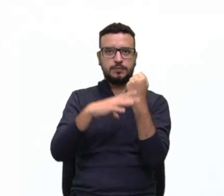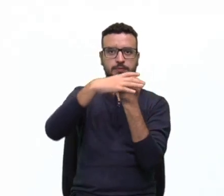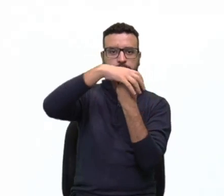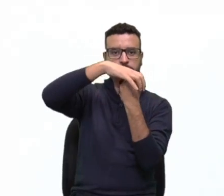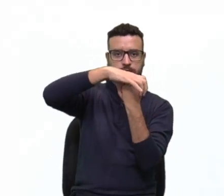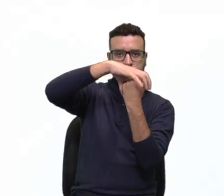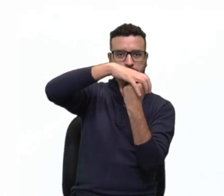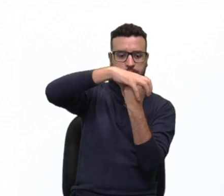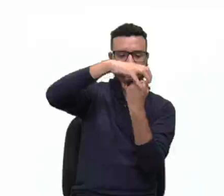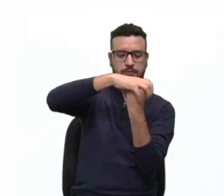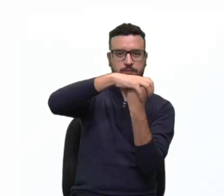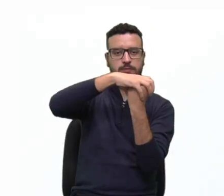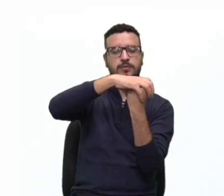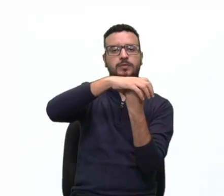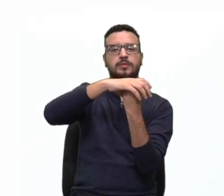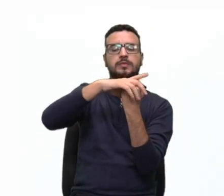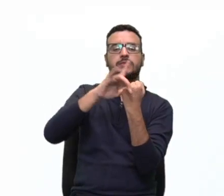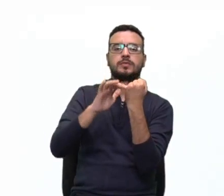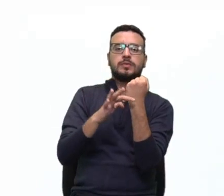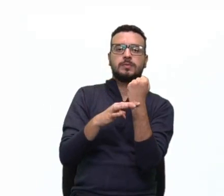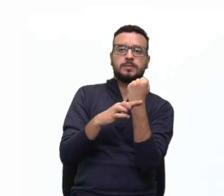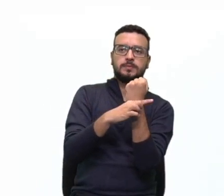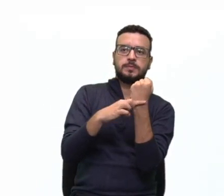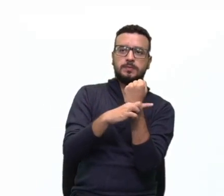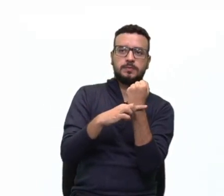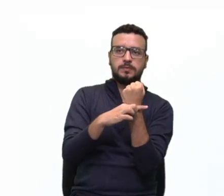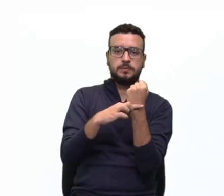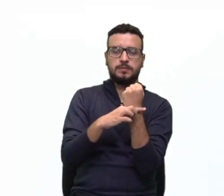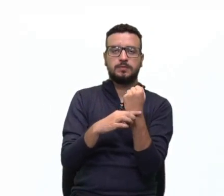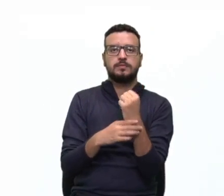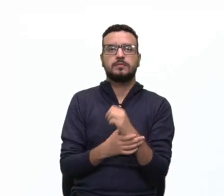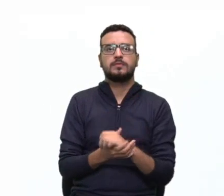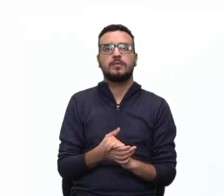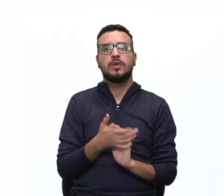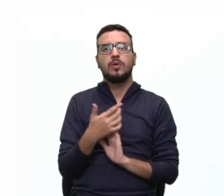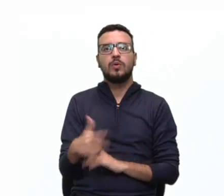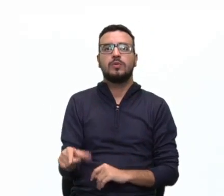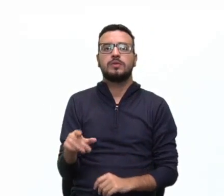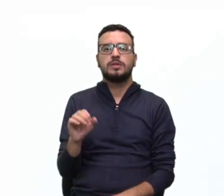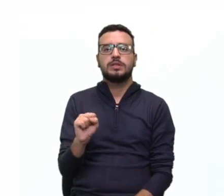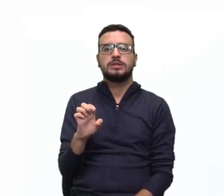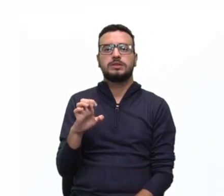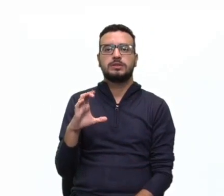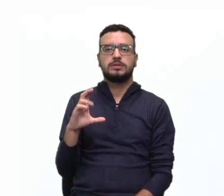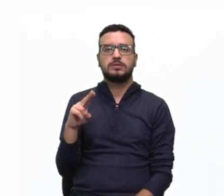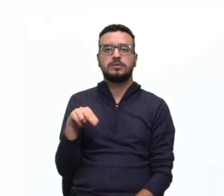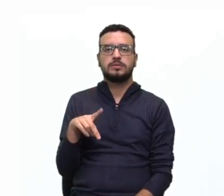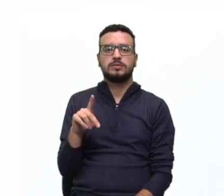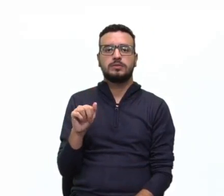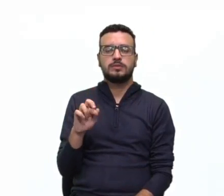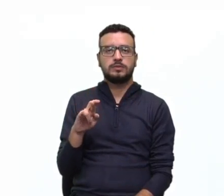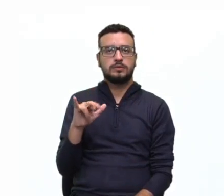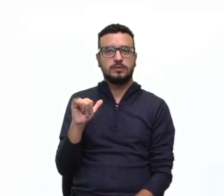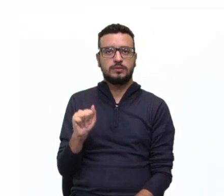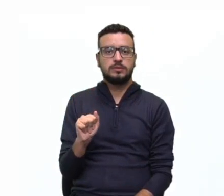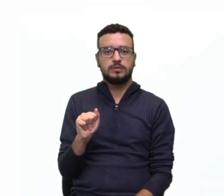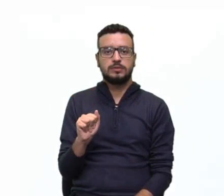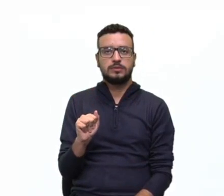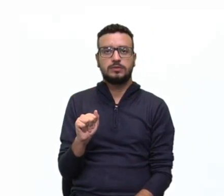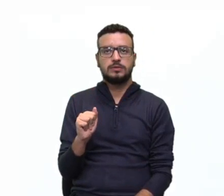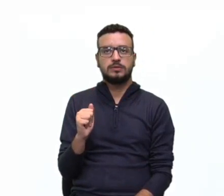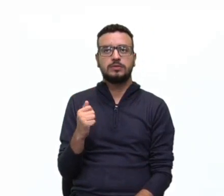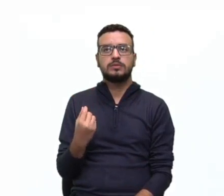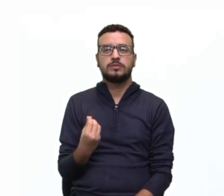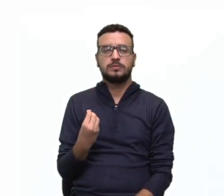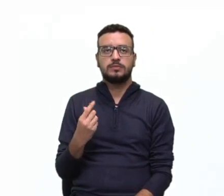tenho uma sincondrose do tipo secundária, que aí ela fica entre as costelas e o